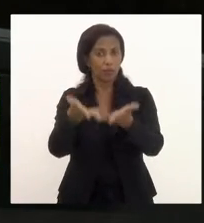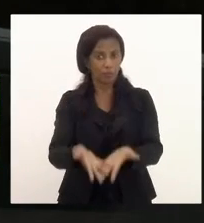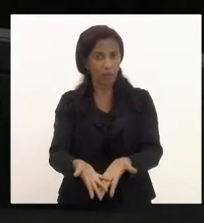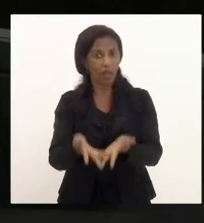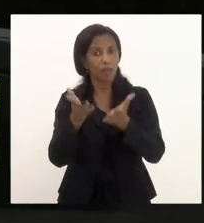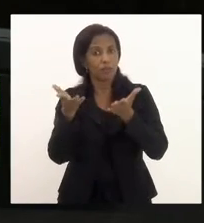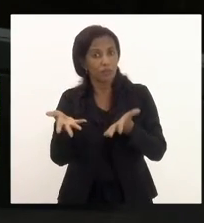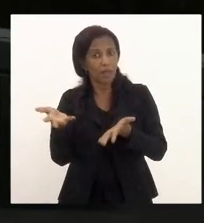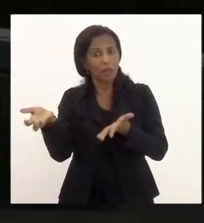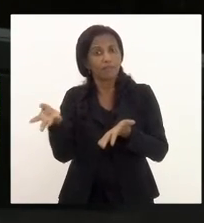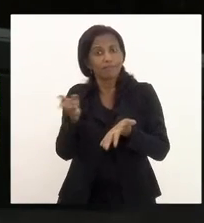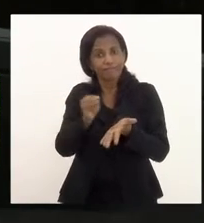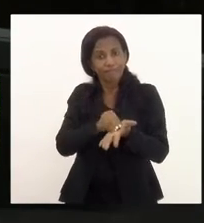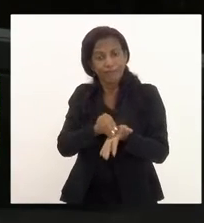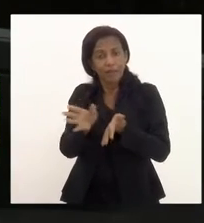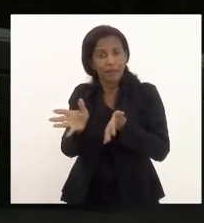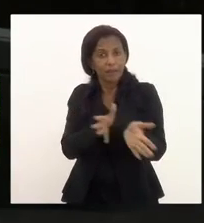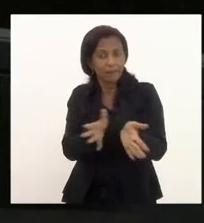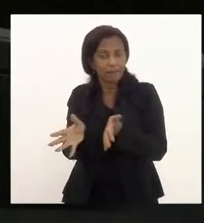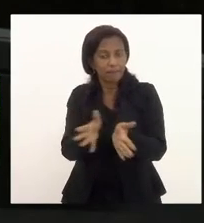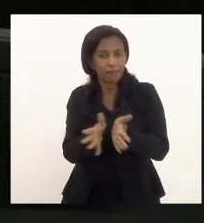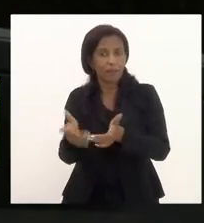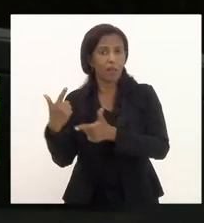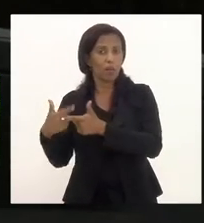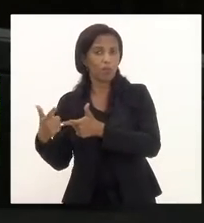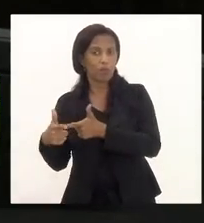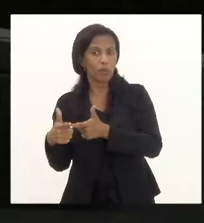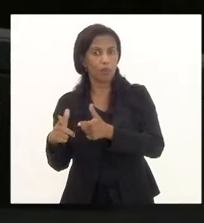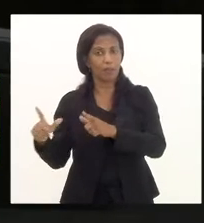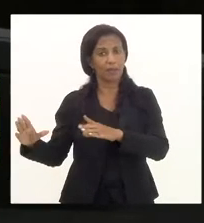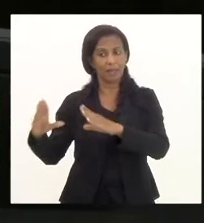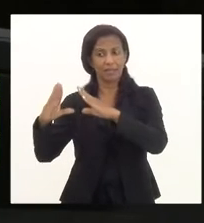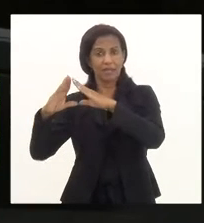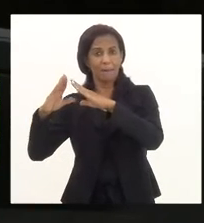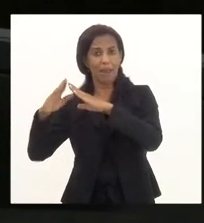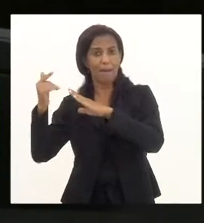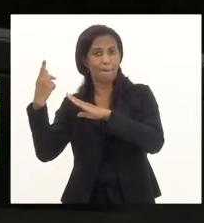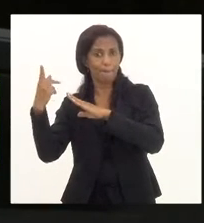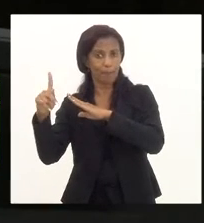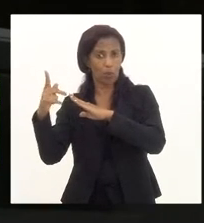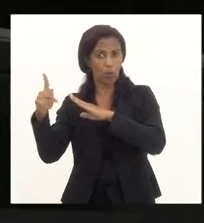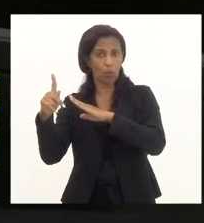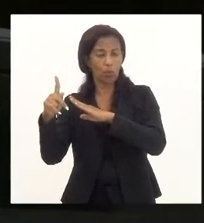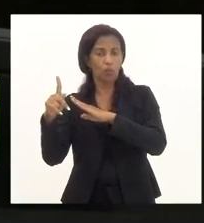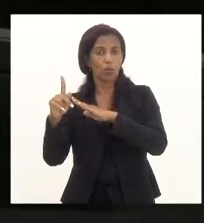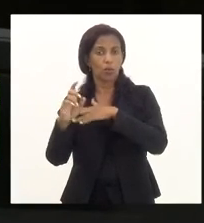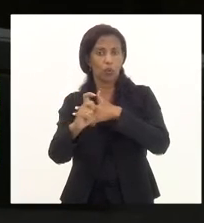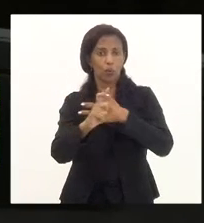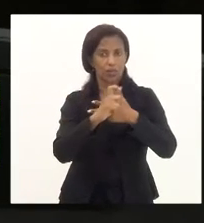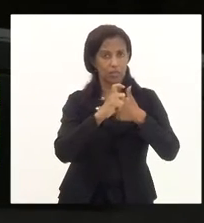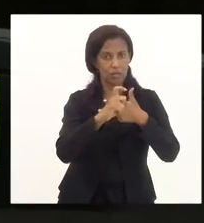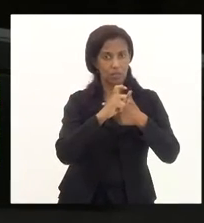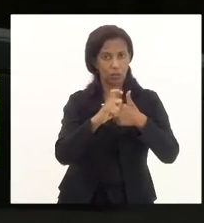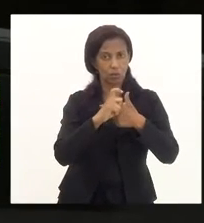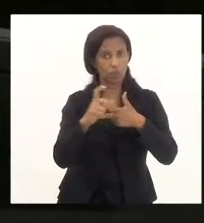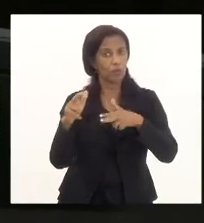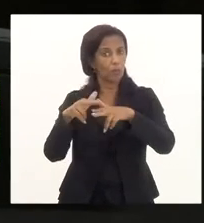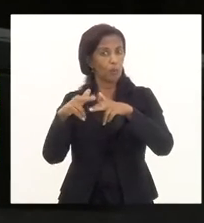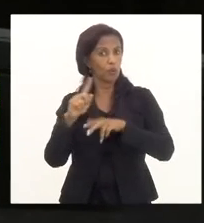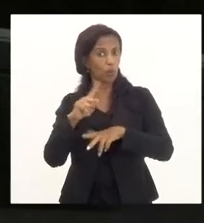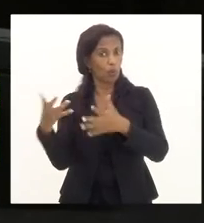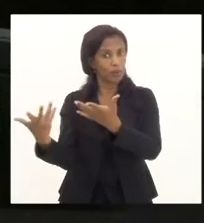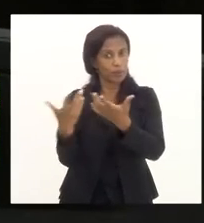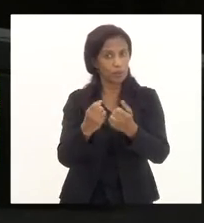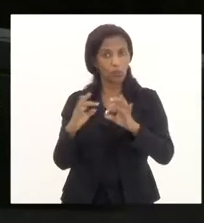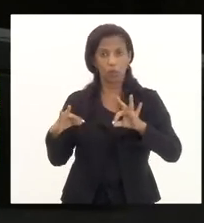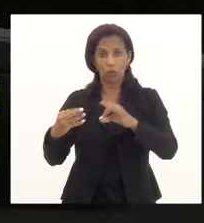está tentando aderir E aí tem um problema entre a Assembleia Legislativa e o Executivo por isso que eles não aderiram